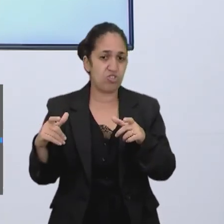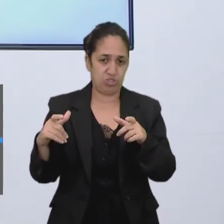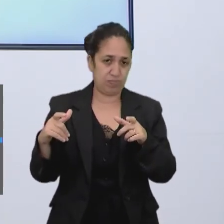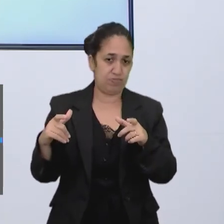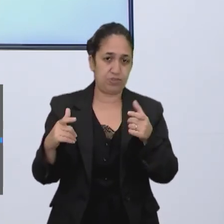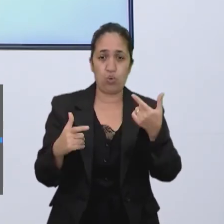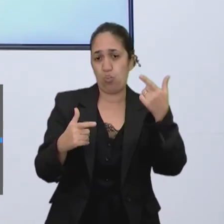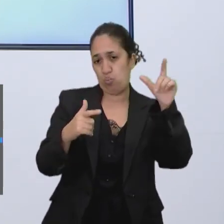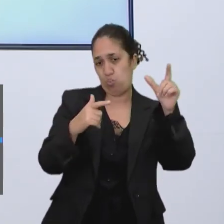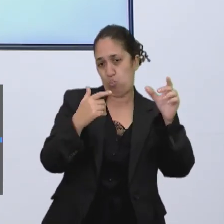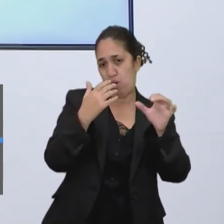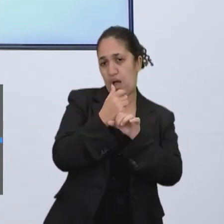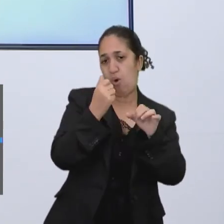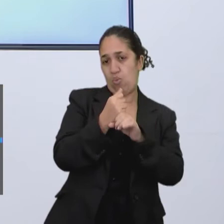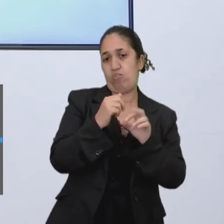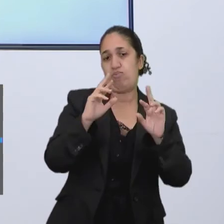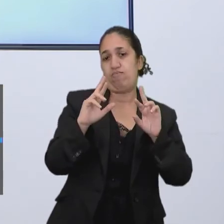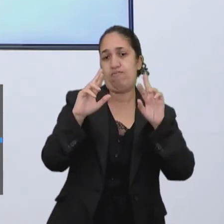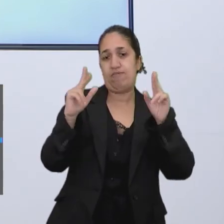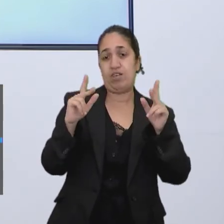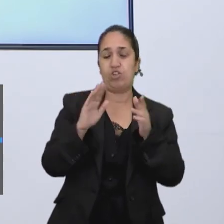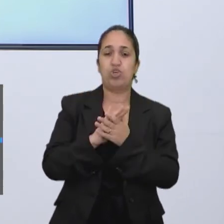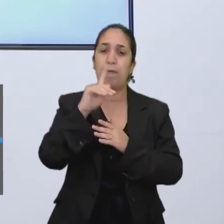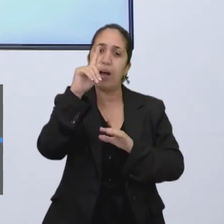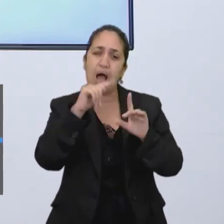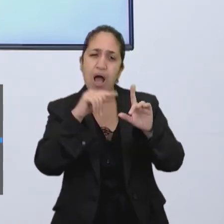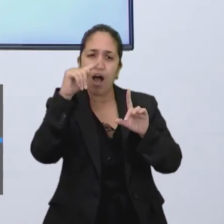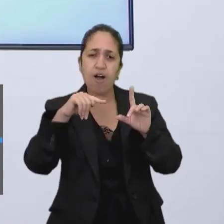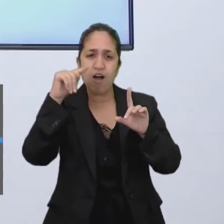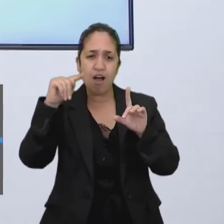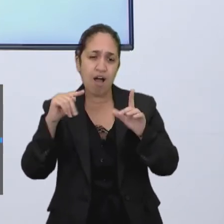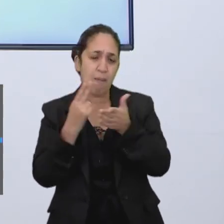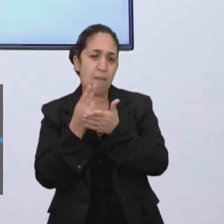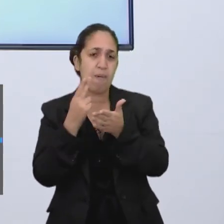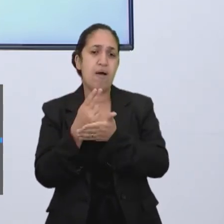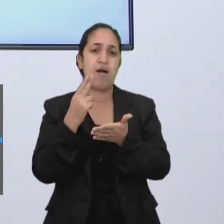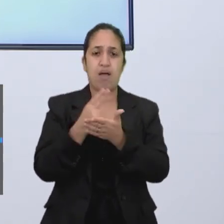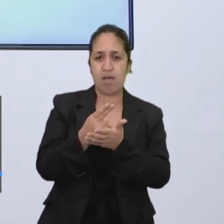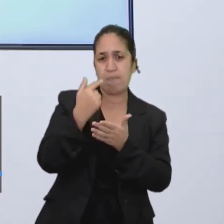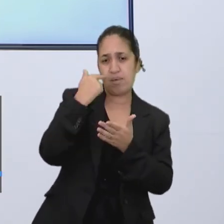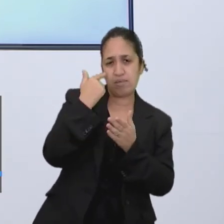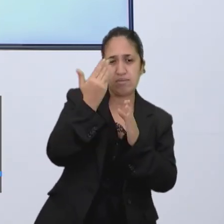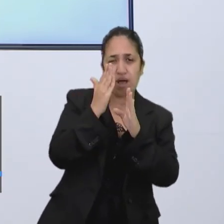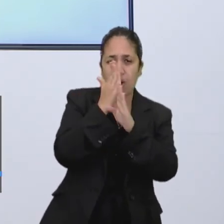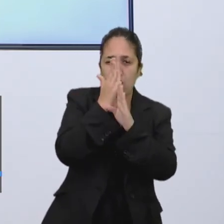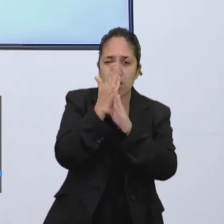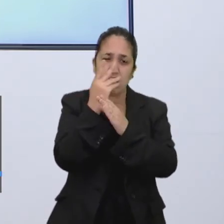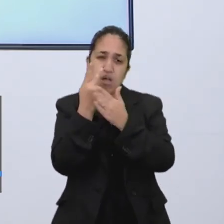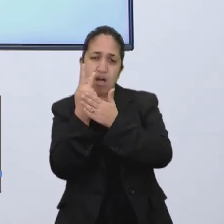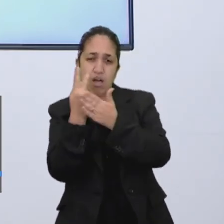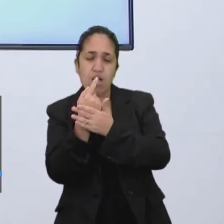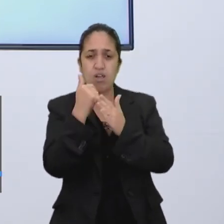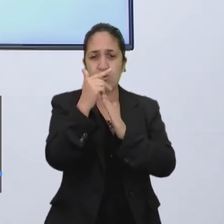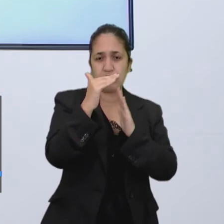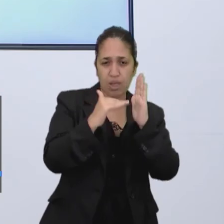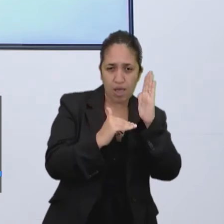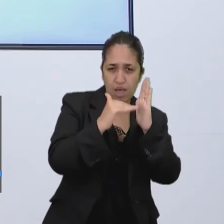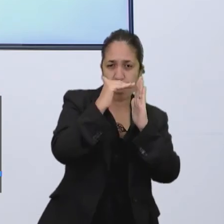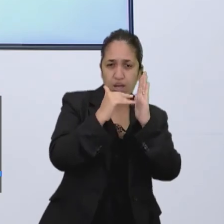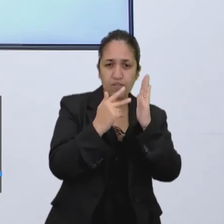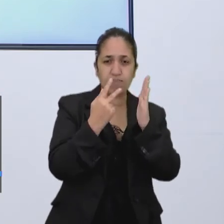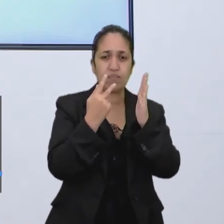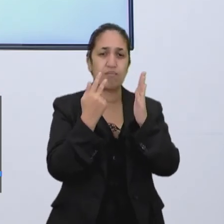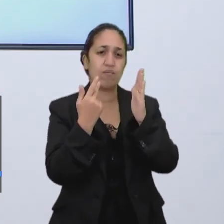outro cálculo. E aí o que acontece? As variáveis são as mesmas, vai ter nível de erro, vai ter o tamanho, aí no caso já vai ter o tamanho